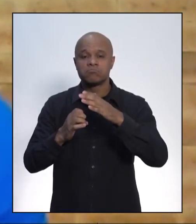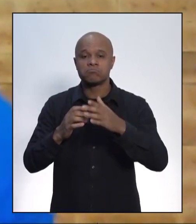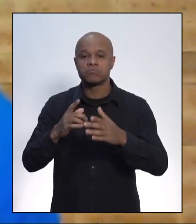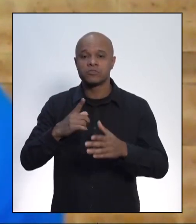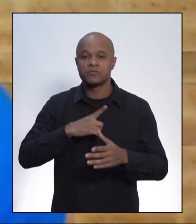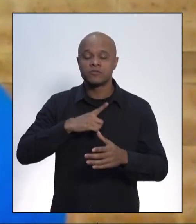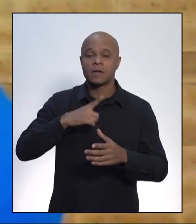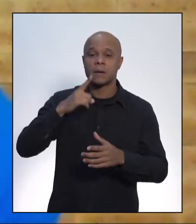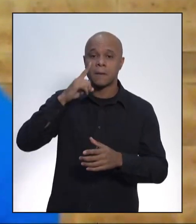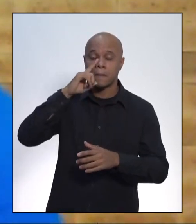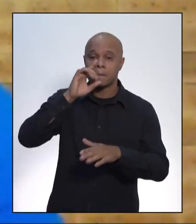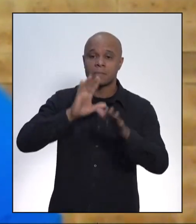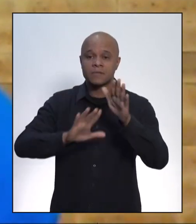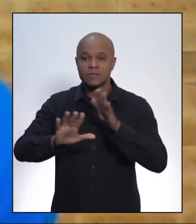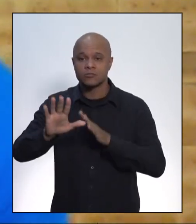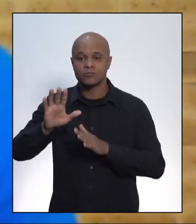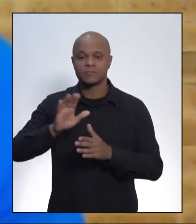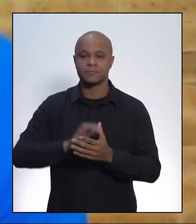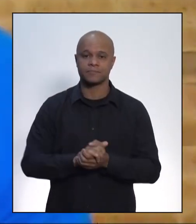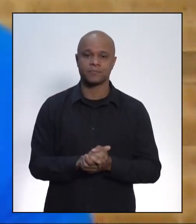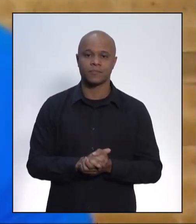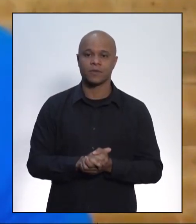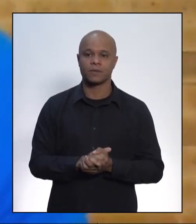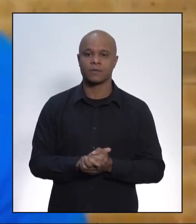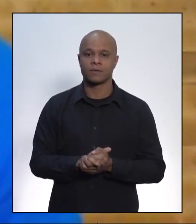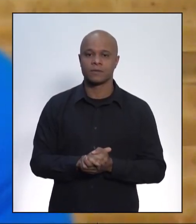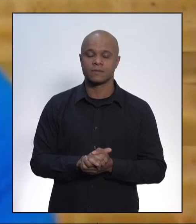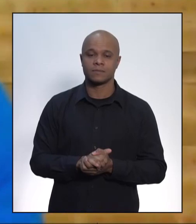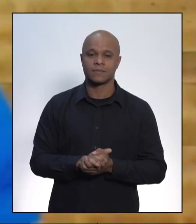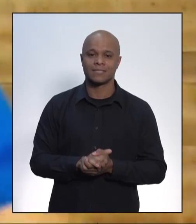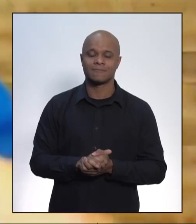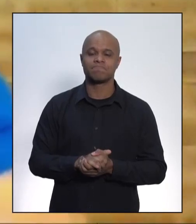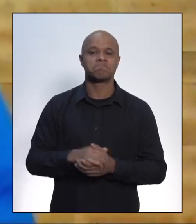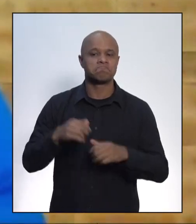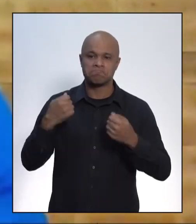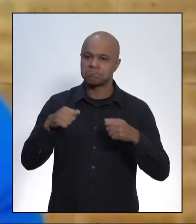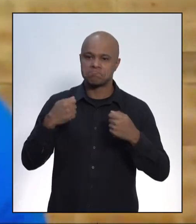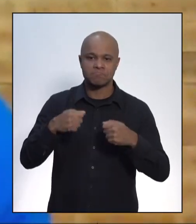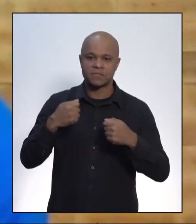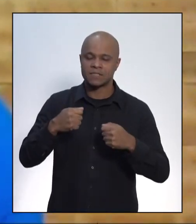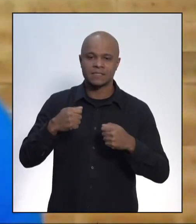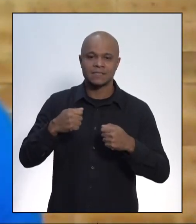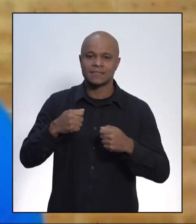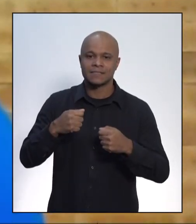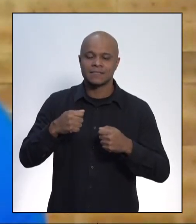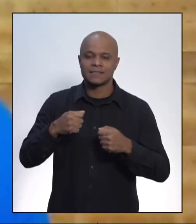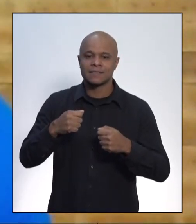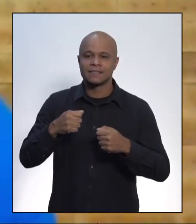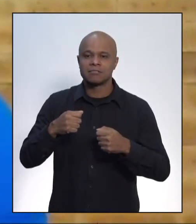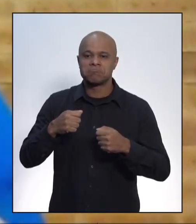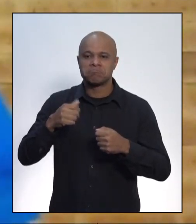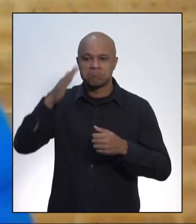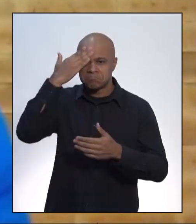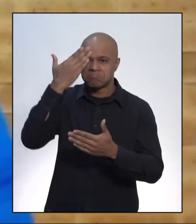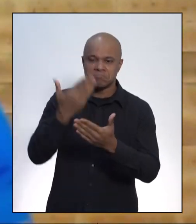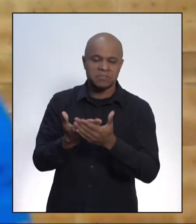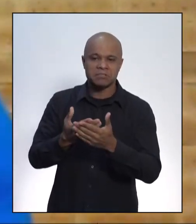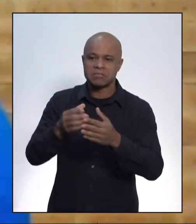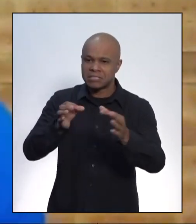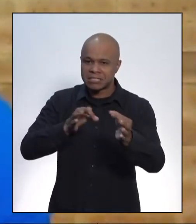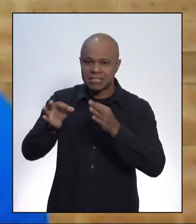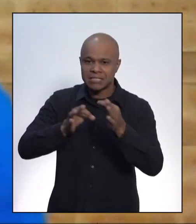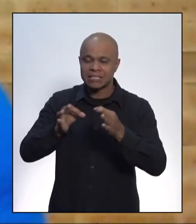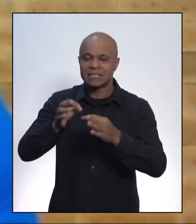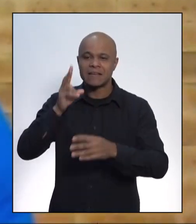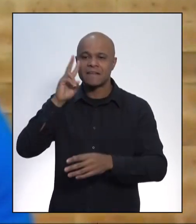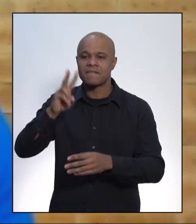Falta um minutinho aqui, tá, pessoal? Olha, meu, tem que apertar o cinto de segurança, analisar tudo e ver como